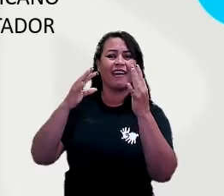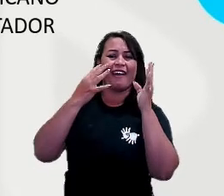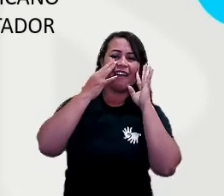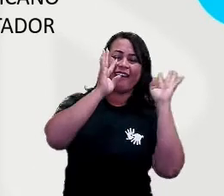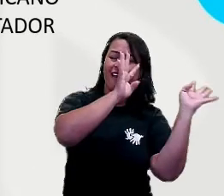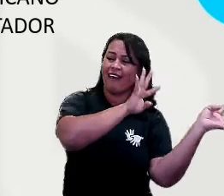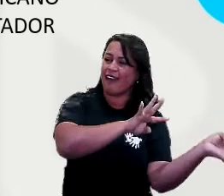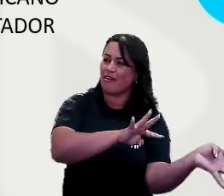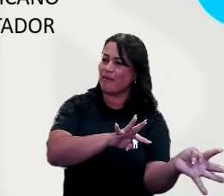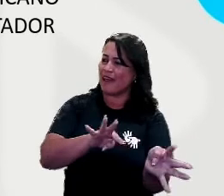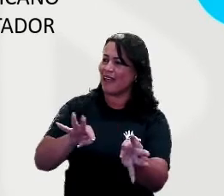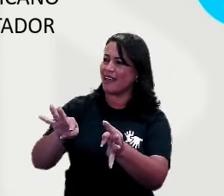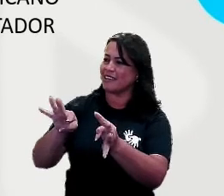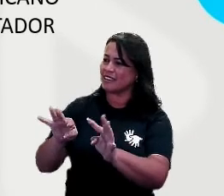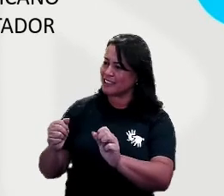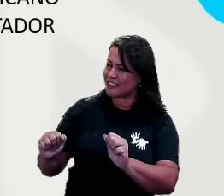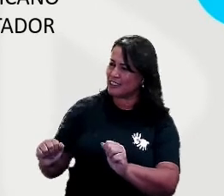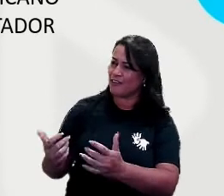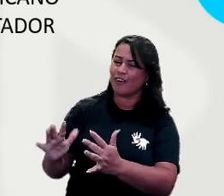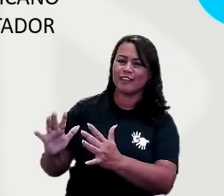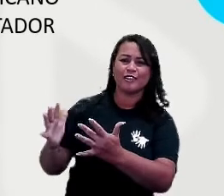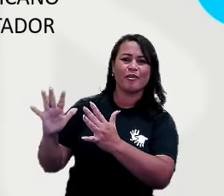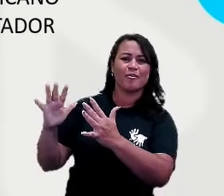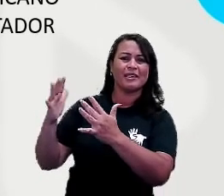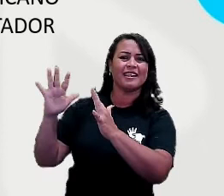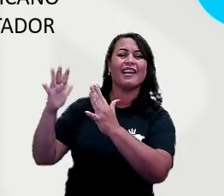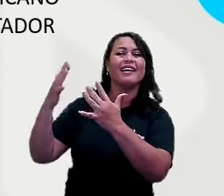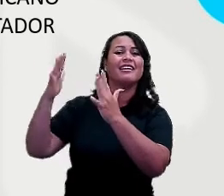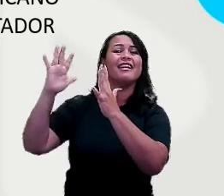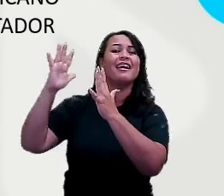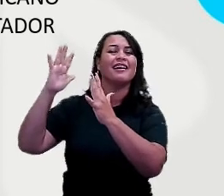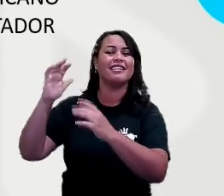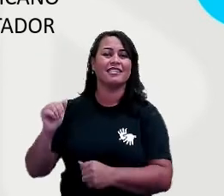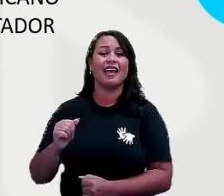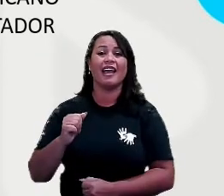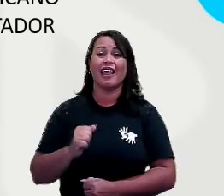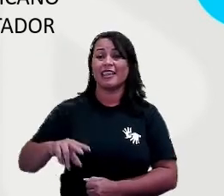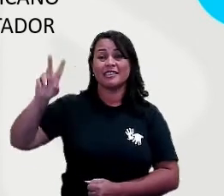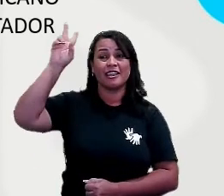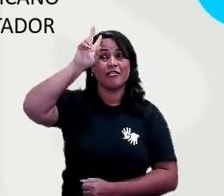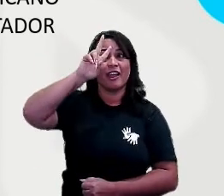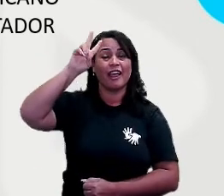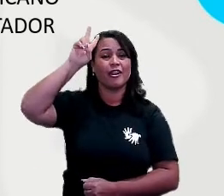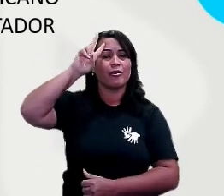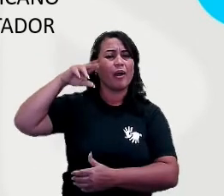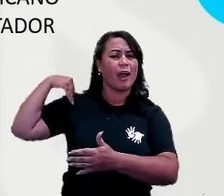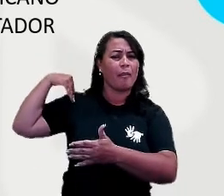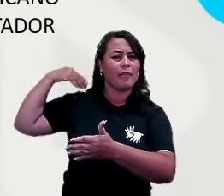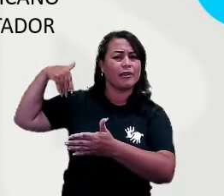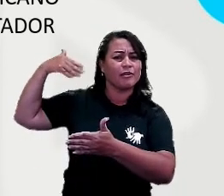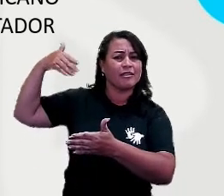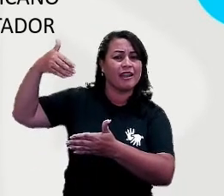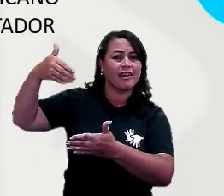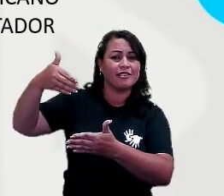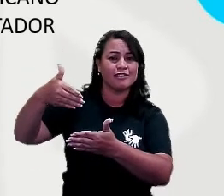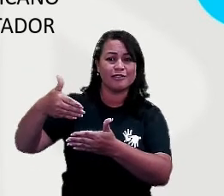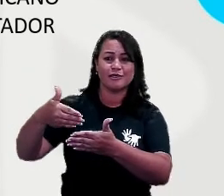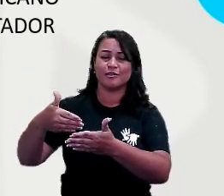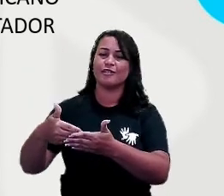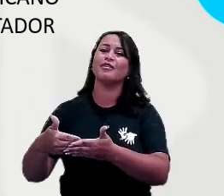glória, apareces risonhos sobre a ceia, escrevendo um capítulo